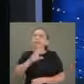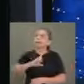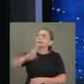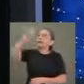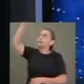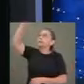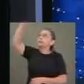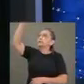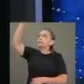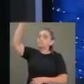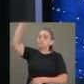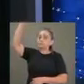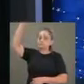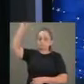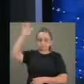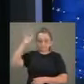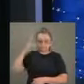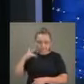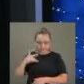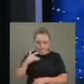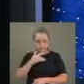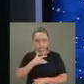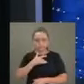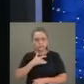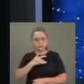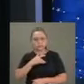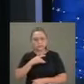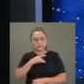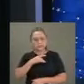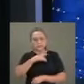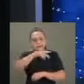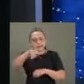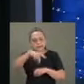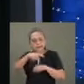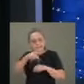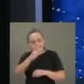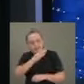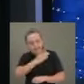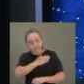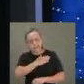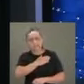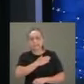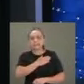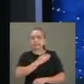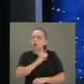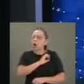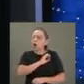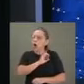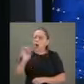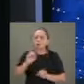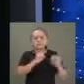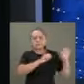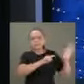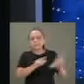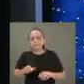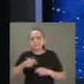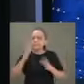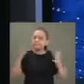pátria amada ótima semana com o feriadão de Sete de Setembro